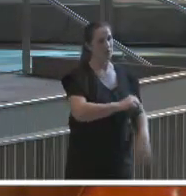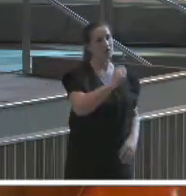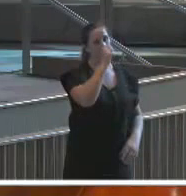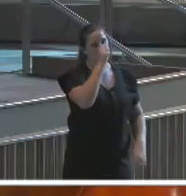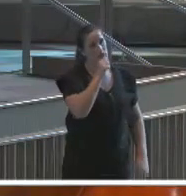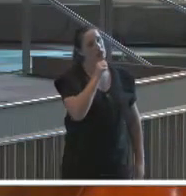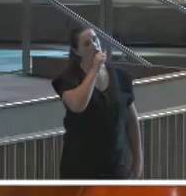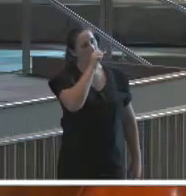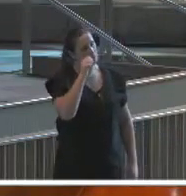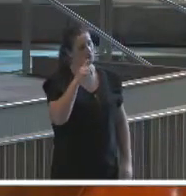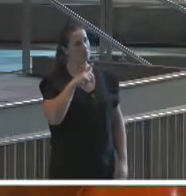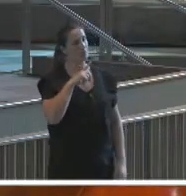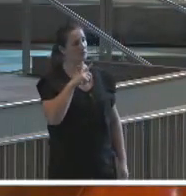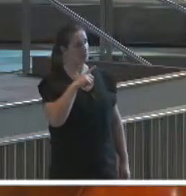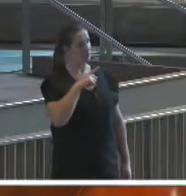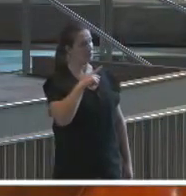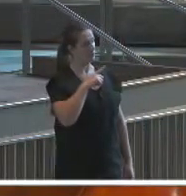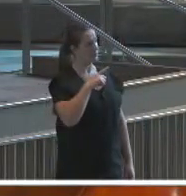sacrificialmente,